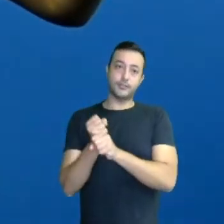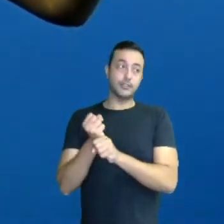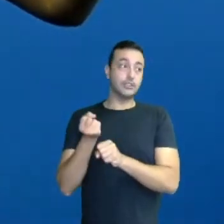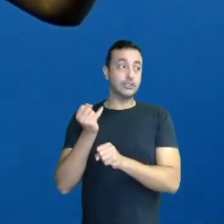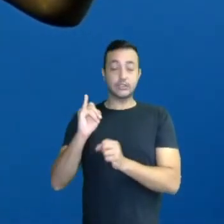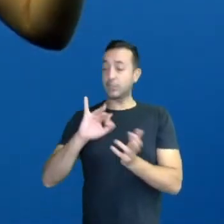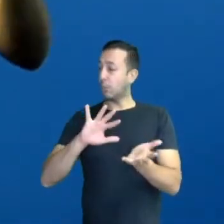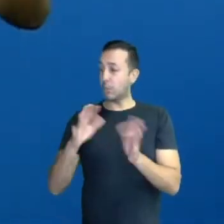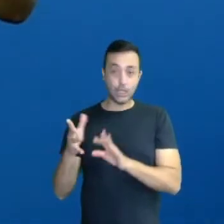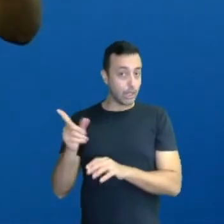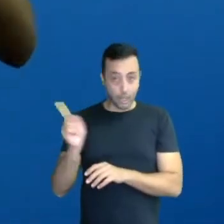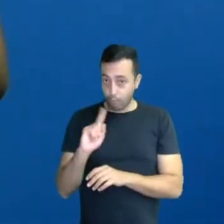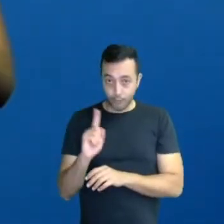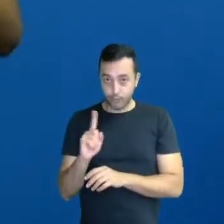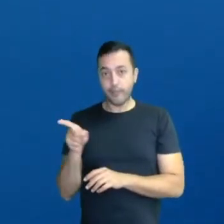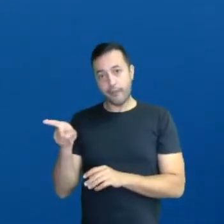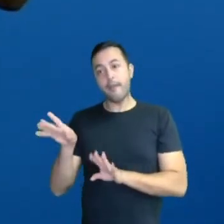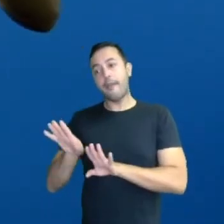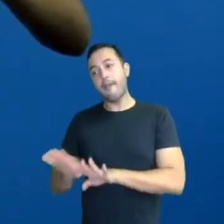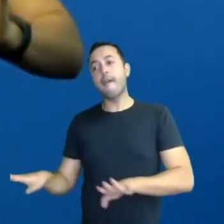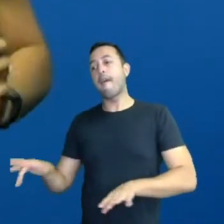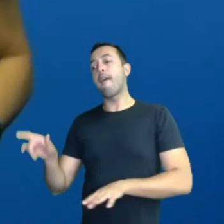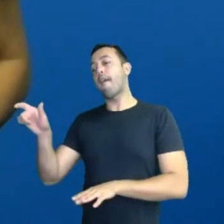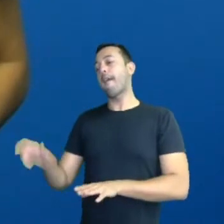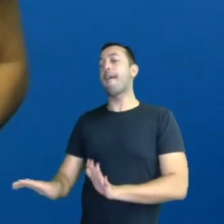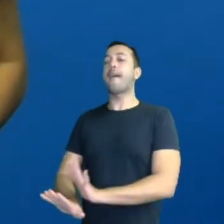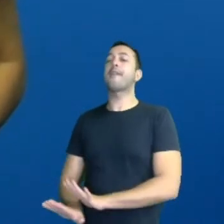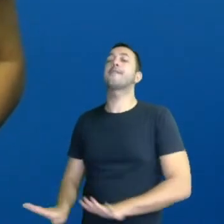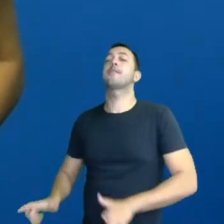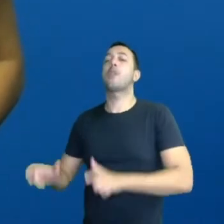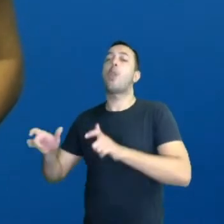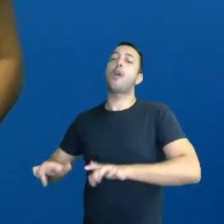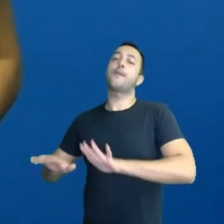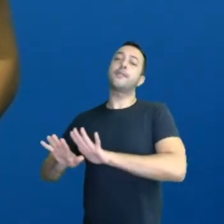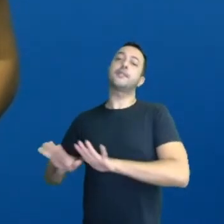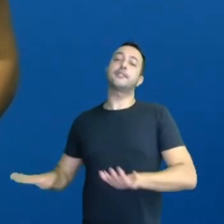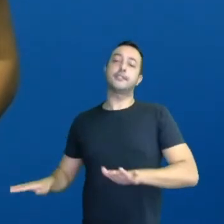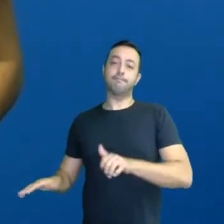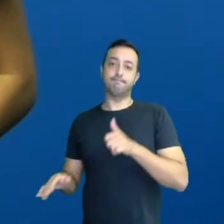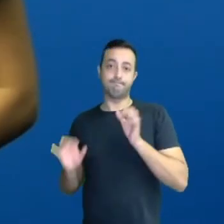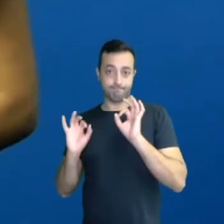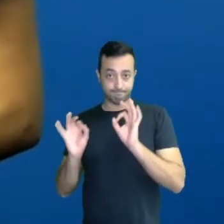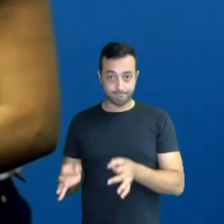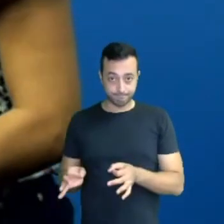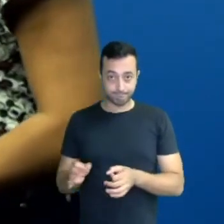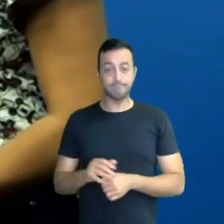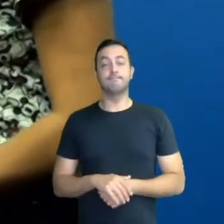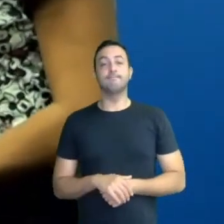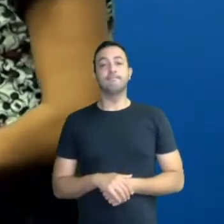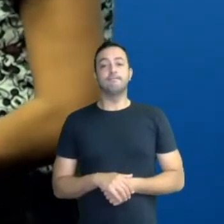Se não muda de jeito nenhum, então aquilo, ó, é a personalidade daquele local. Tá certo?